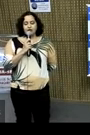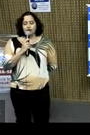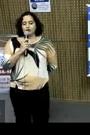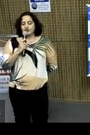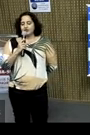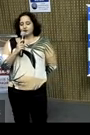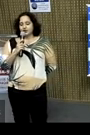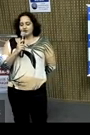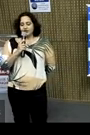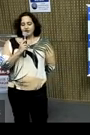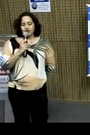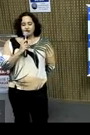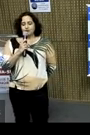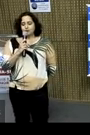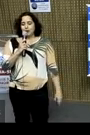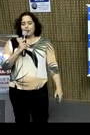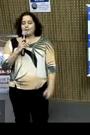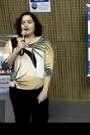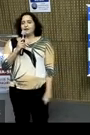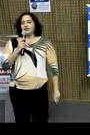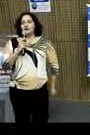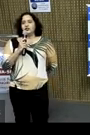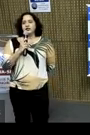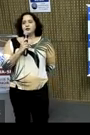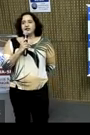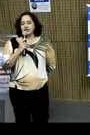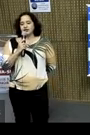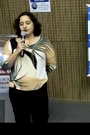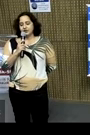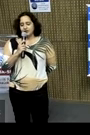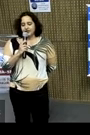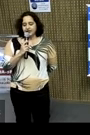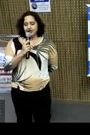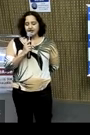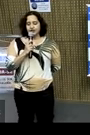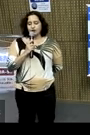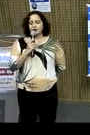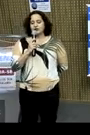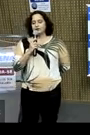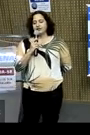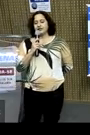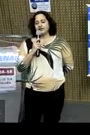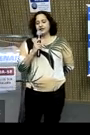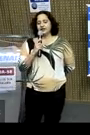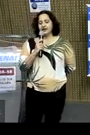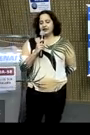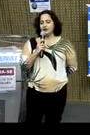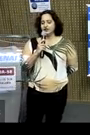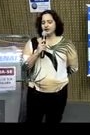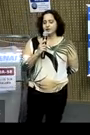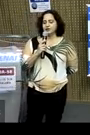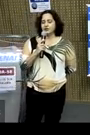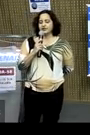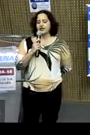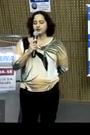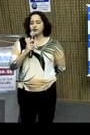lugar, ultrassom transvaginal. A média de tempo entre tantas especialidades como também os